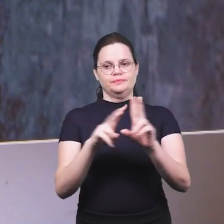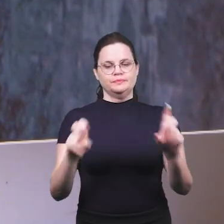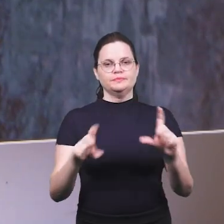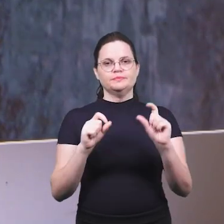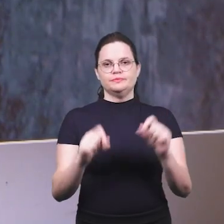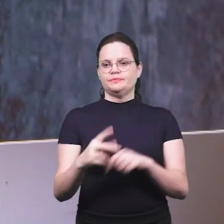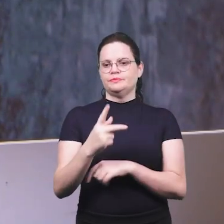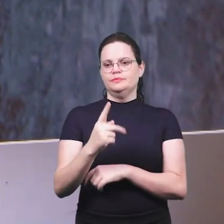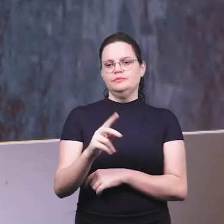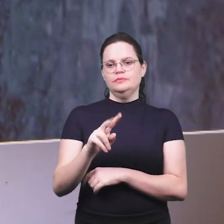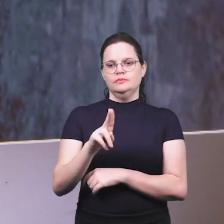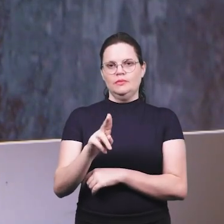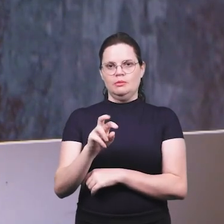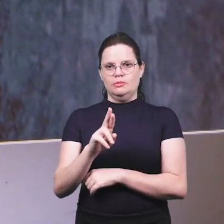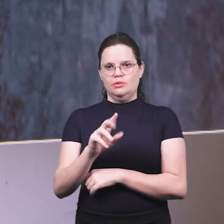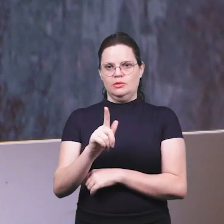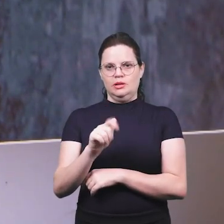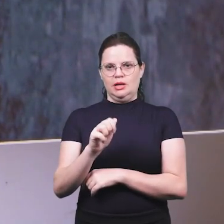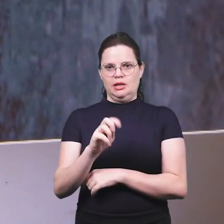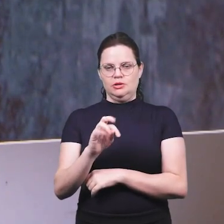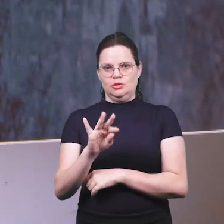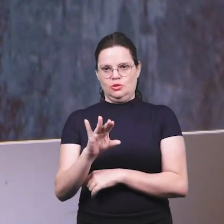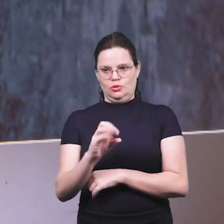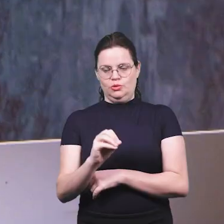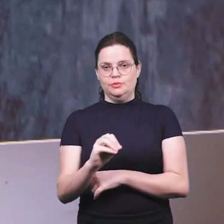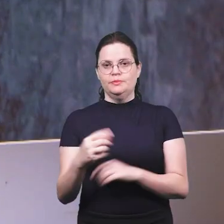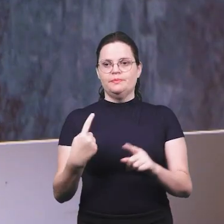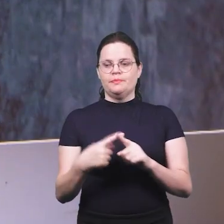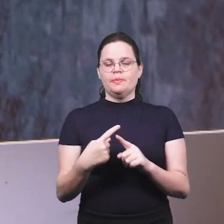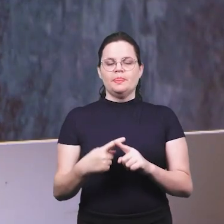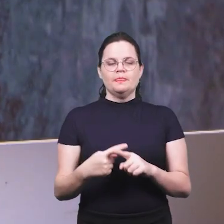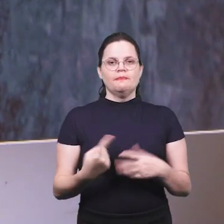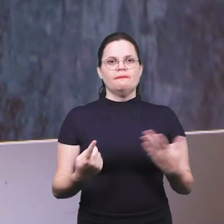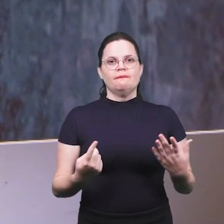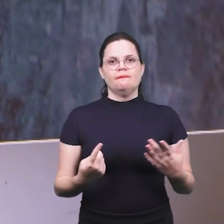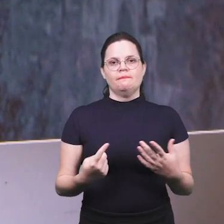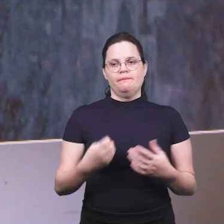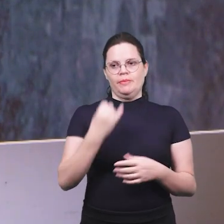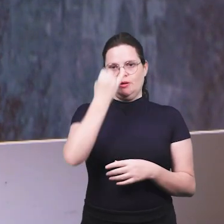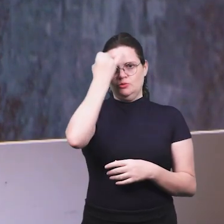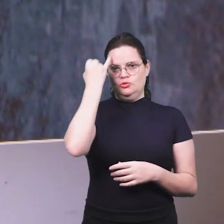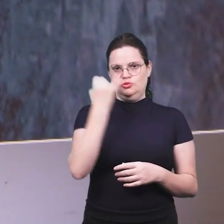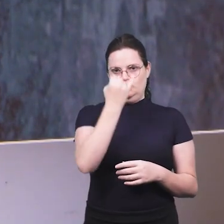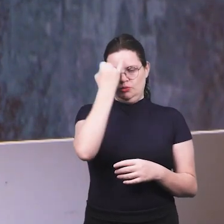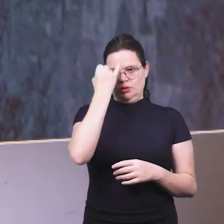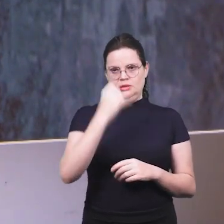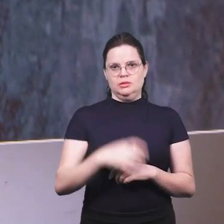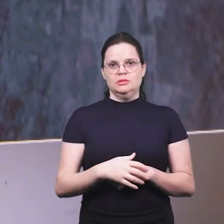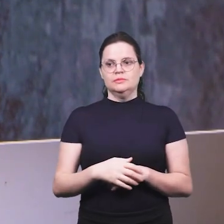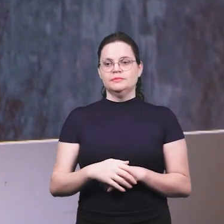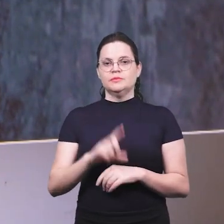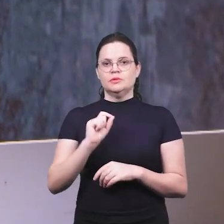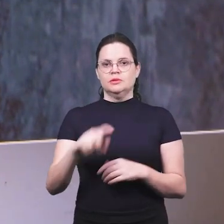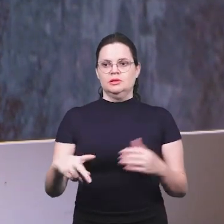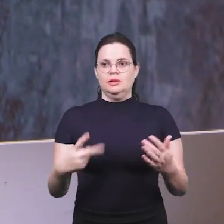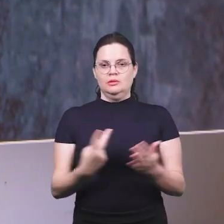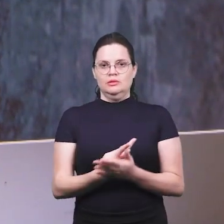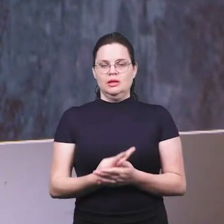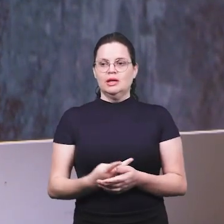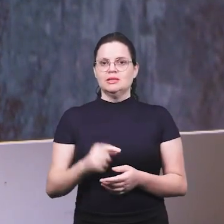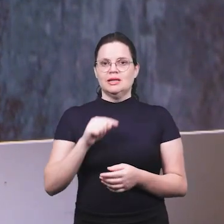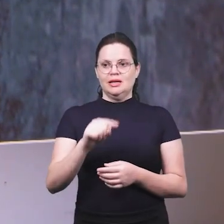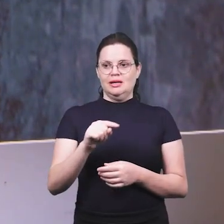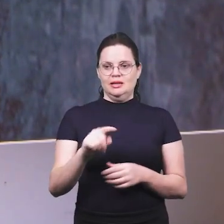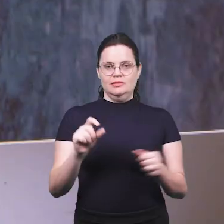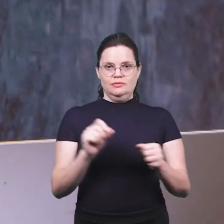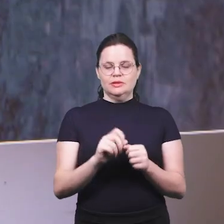Macabeus 12:46, que fala de Judas. Judas, ele ofereceu sacrifício, expiação do pecado de falecidos, né?